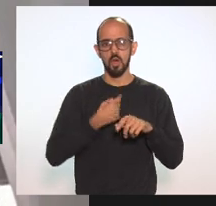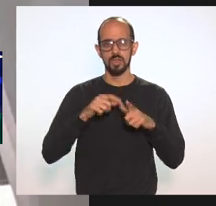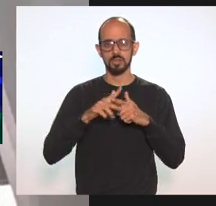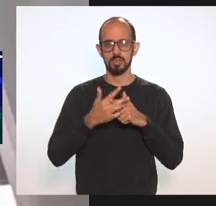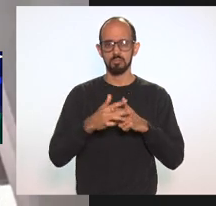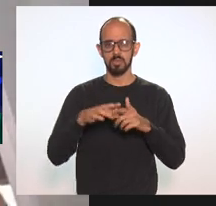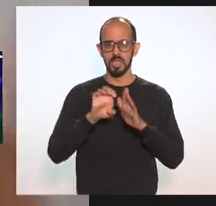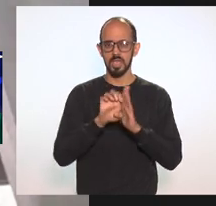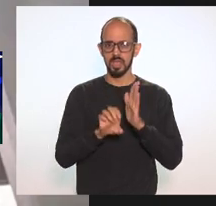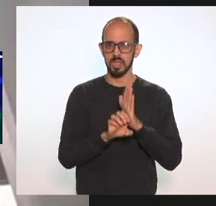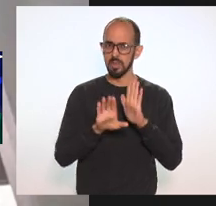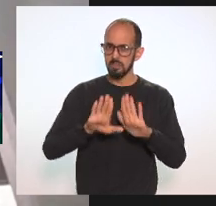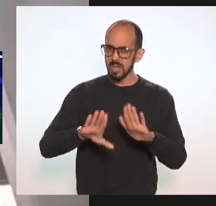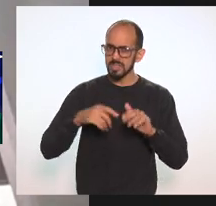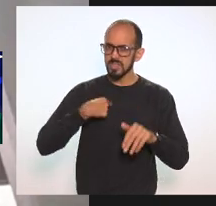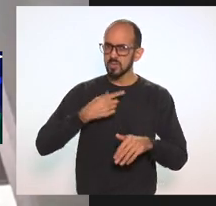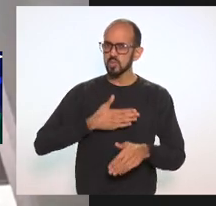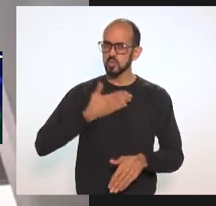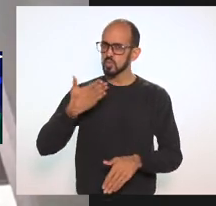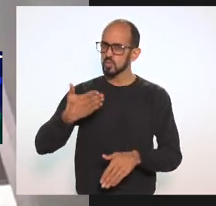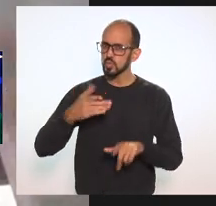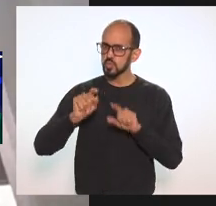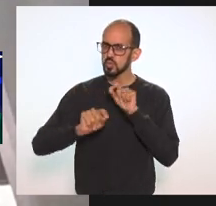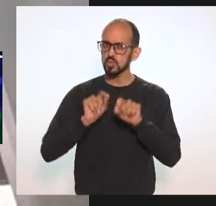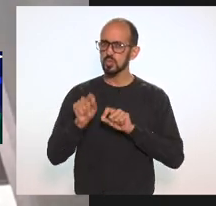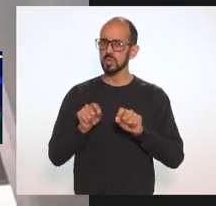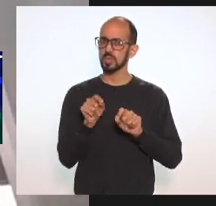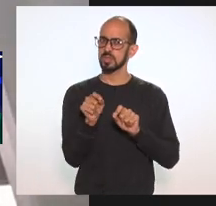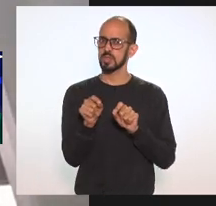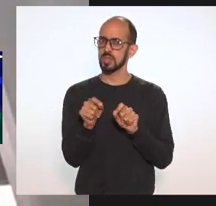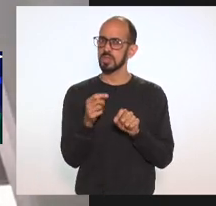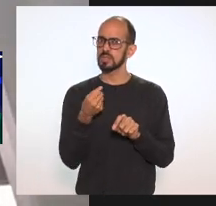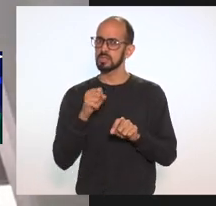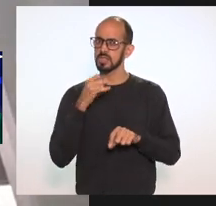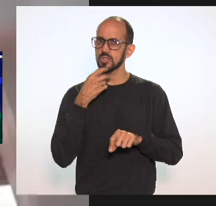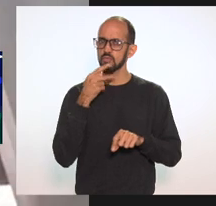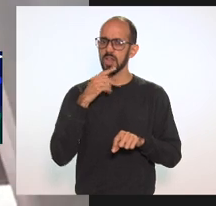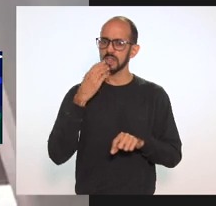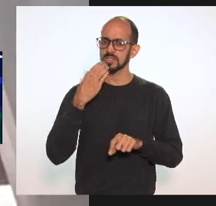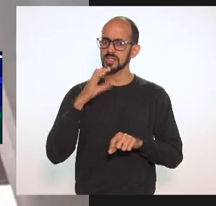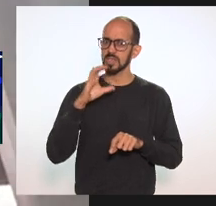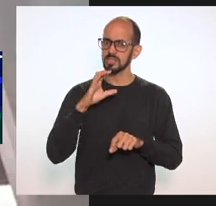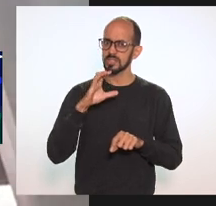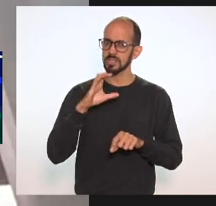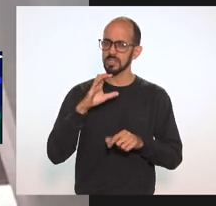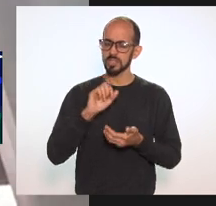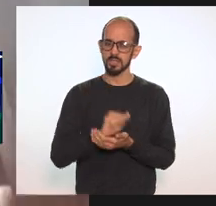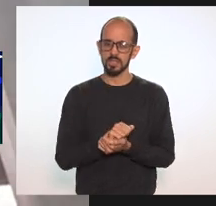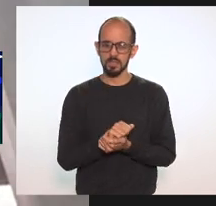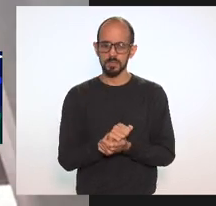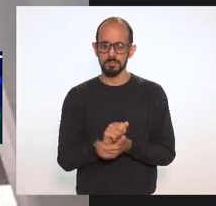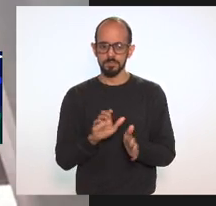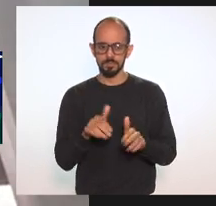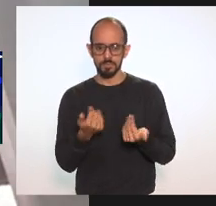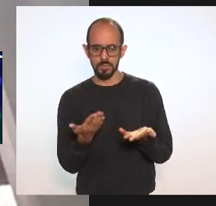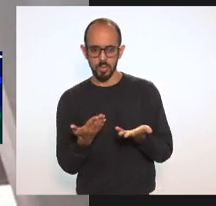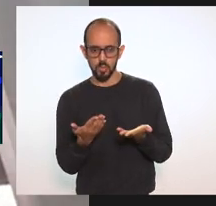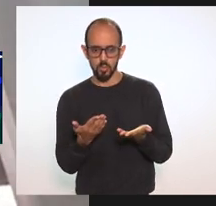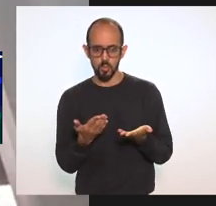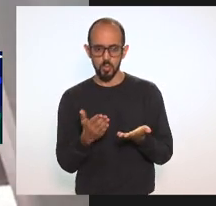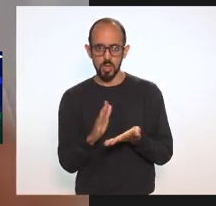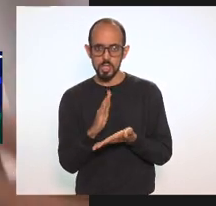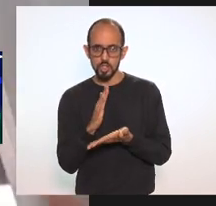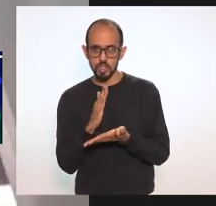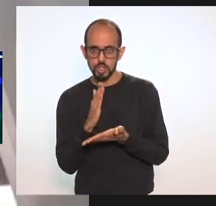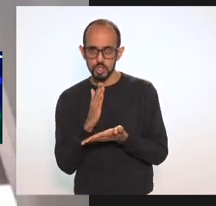manhã mas eu fico pasma Então se fala em ciência de que a gente fale aqui dividir a população